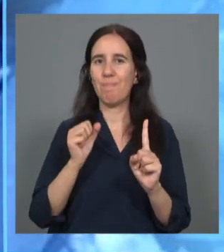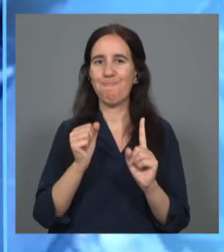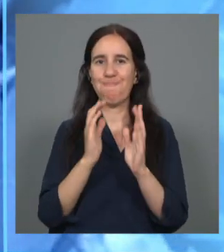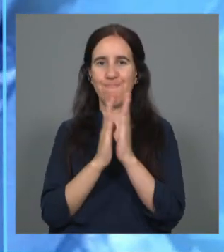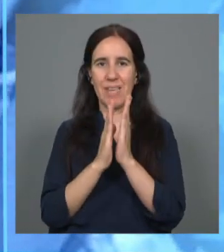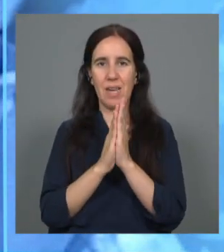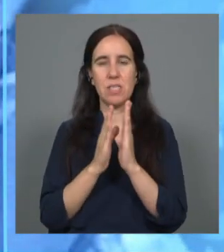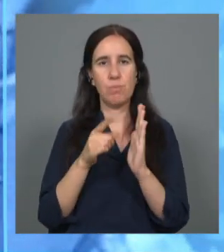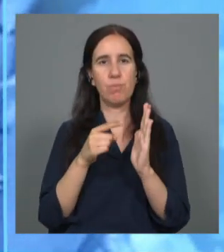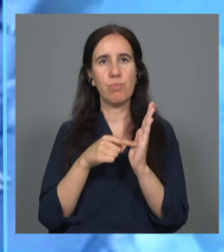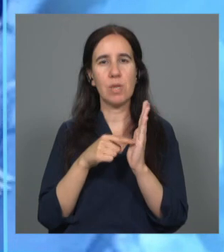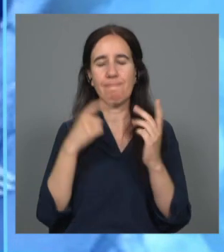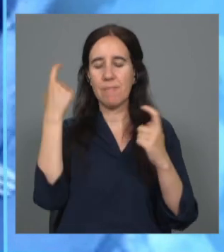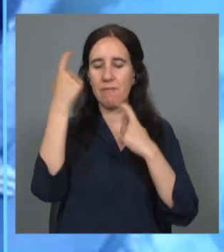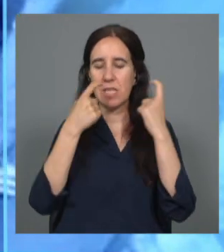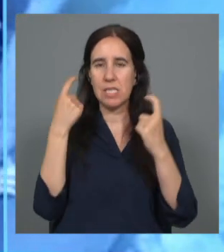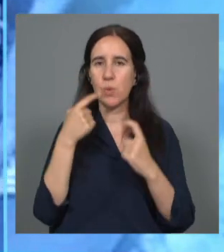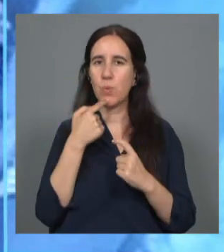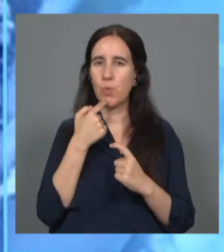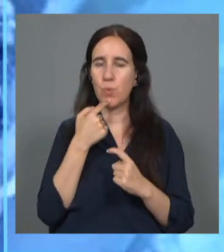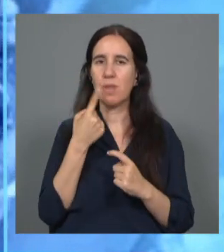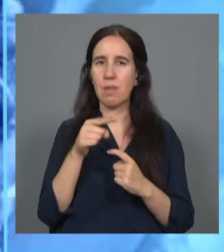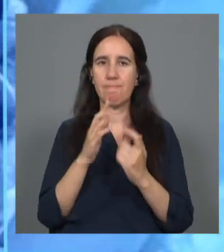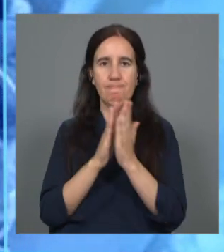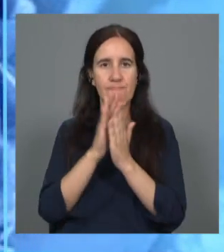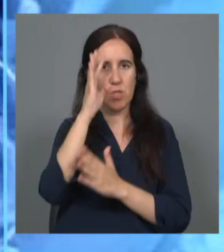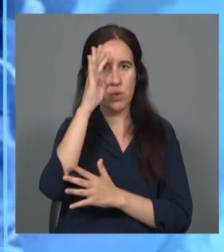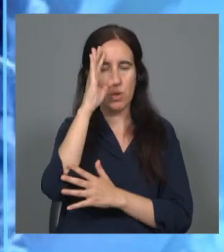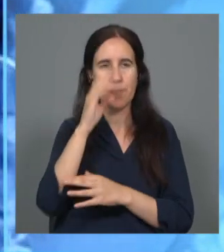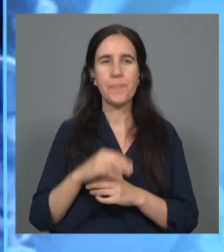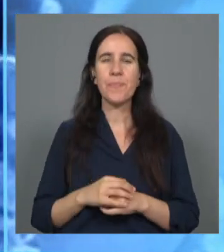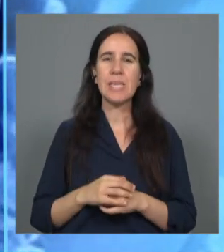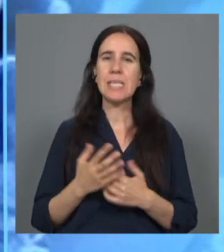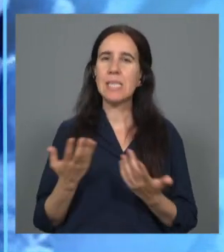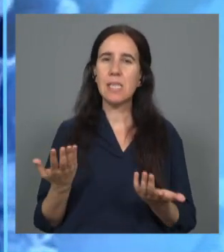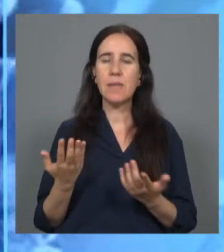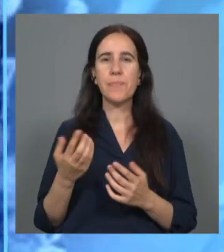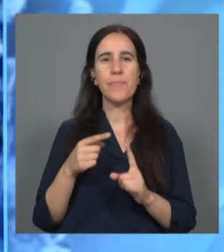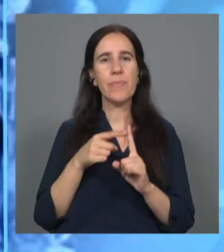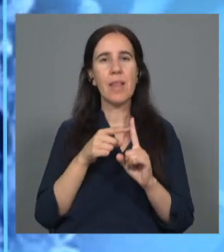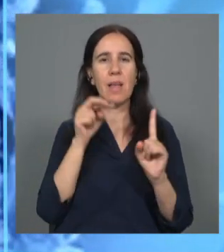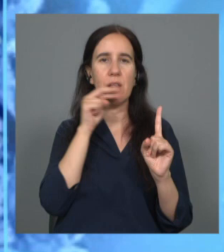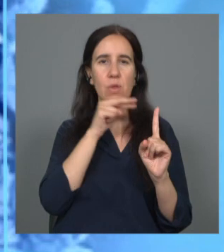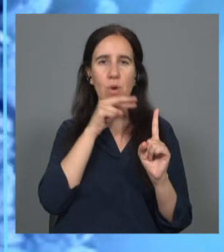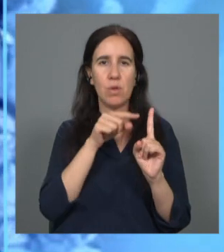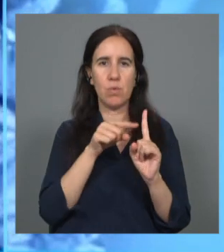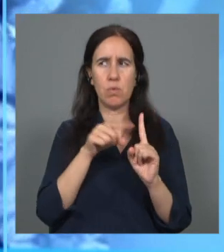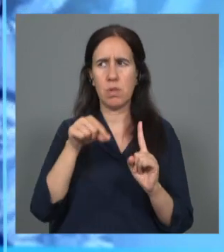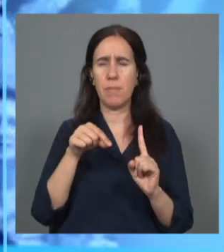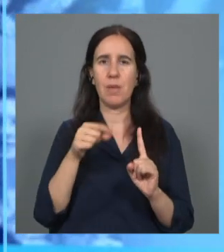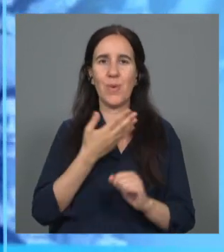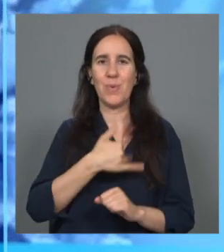pela profundidade da sua reflexão teológica. E António é também, falámos aqui de